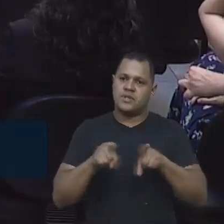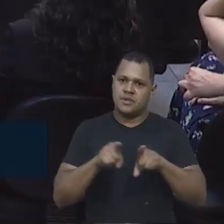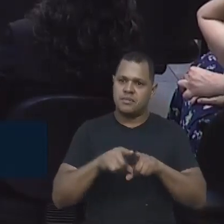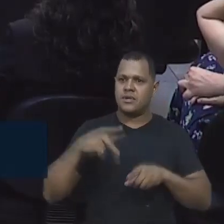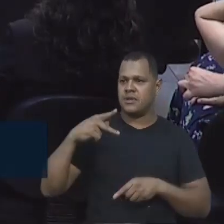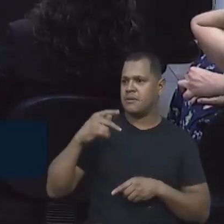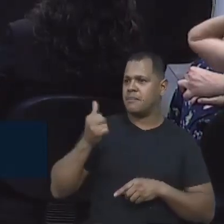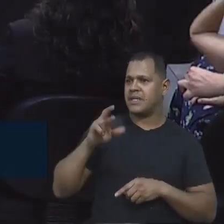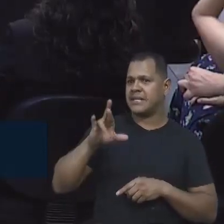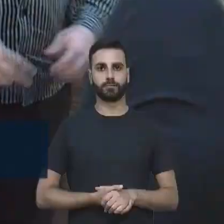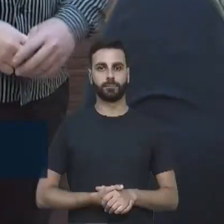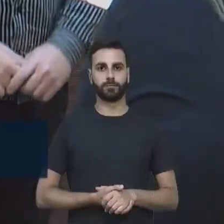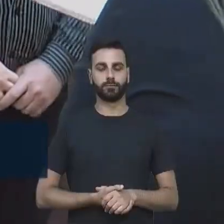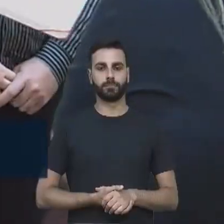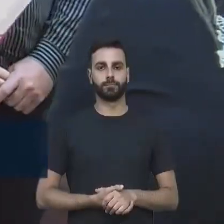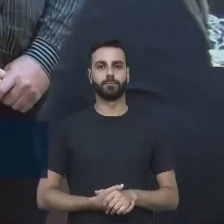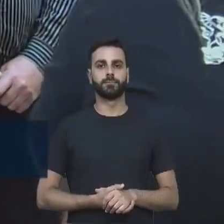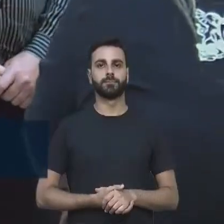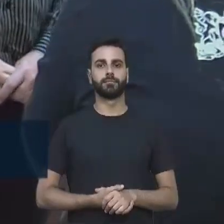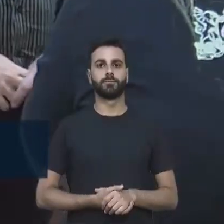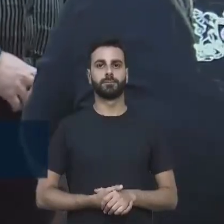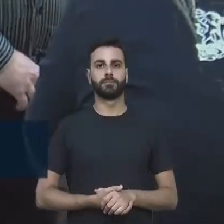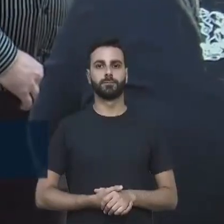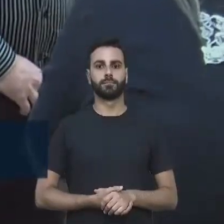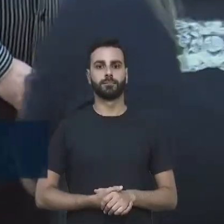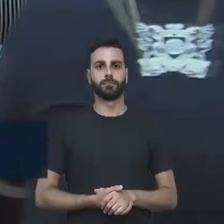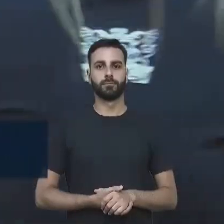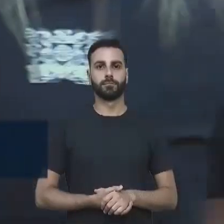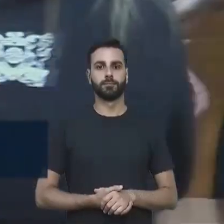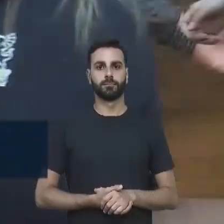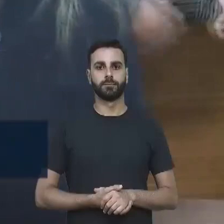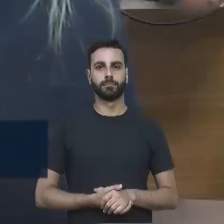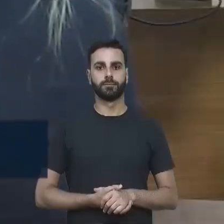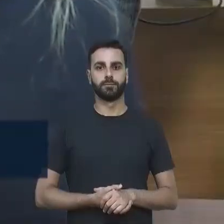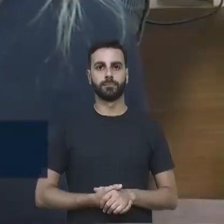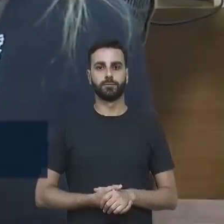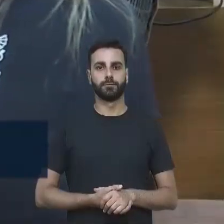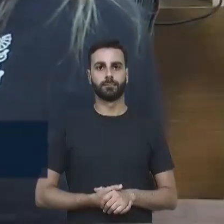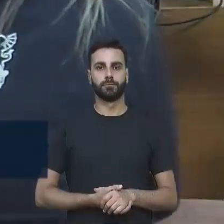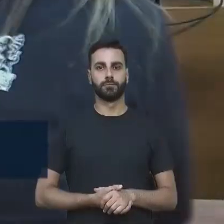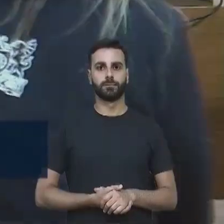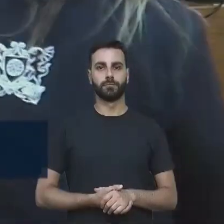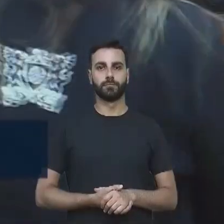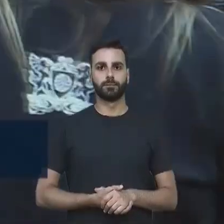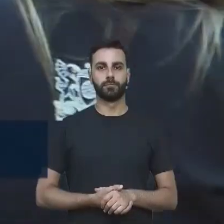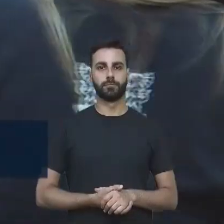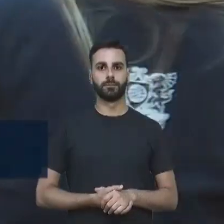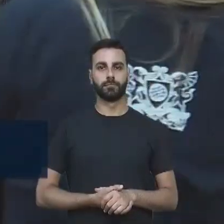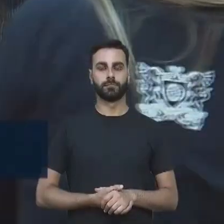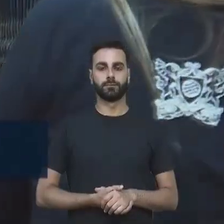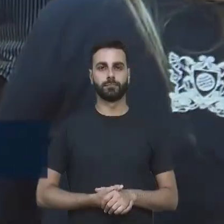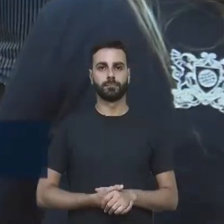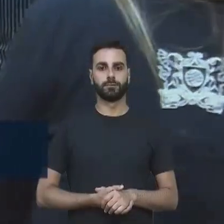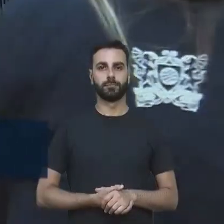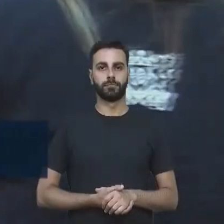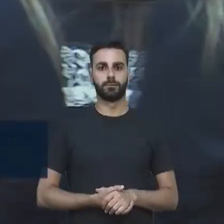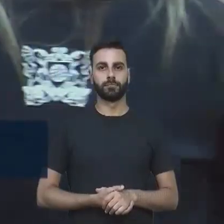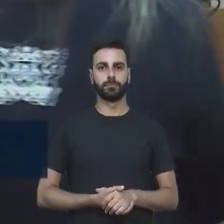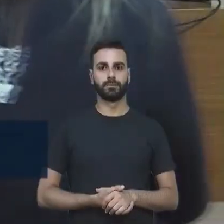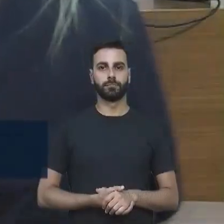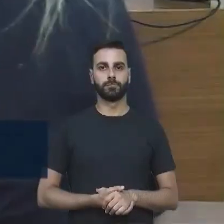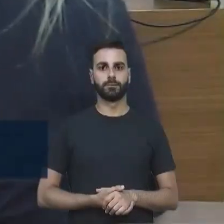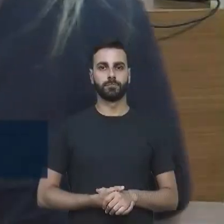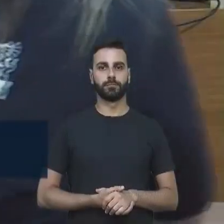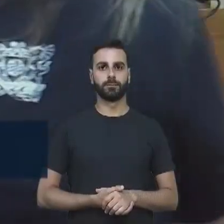premiados em primeiro lugar o projeto resgatando as defasagens na base do processo de leitura do mundo uma proposta pós pandemia na categoria